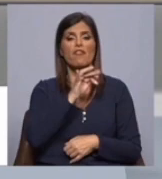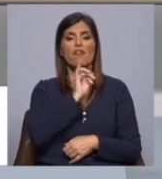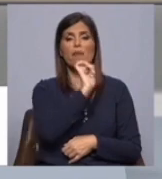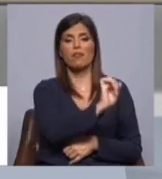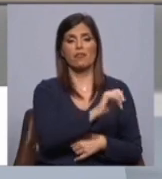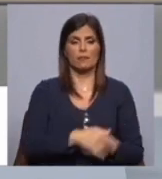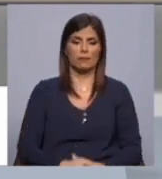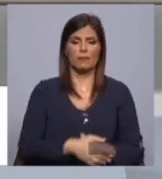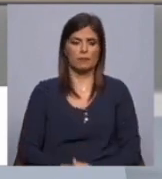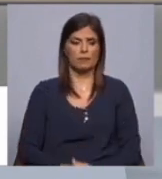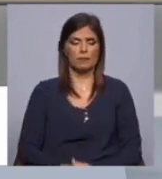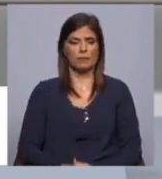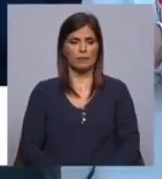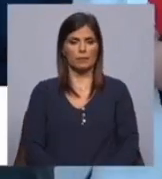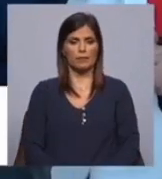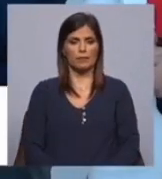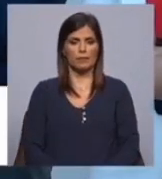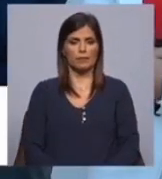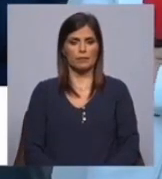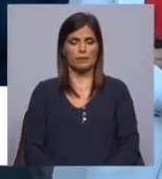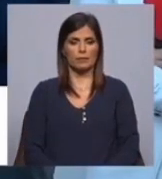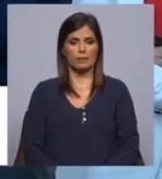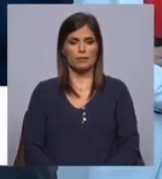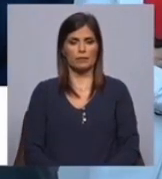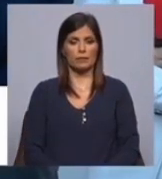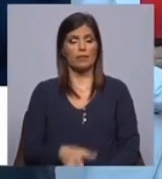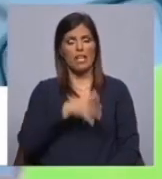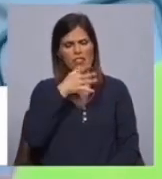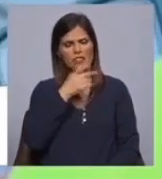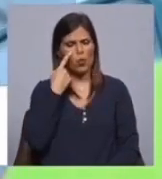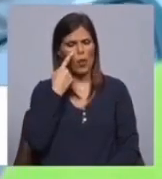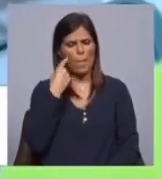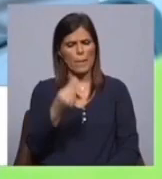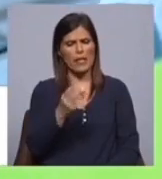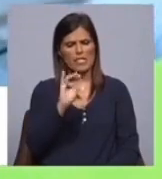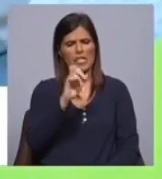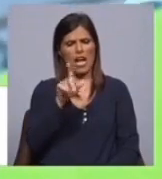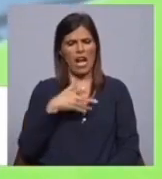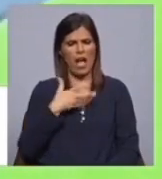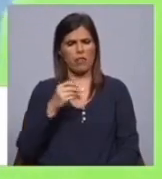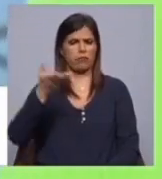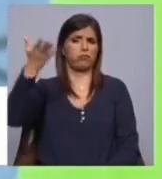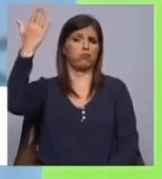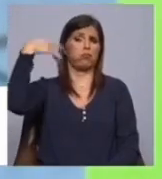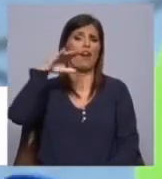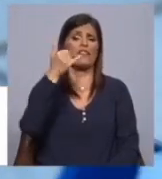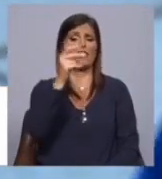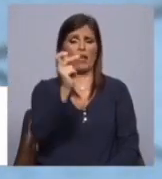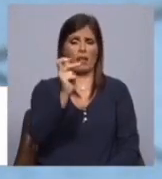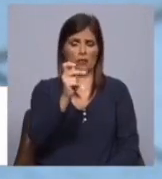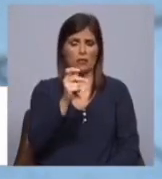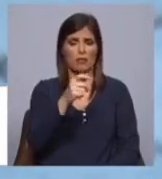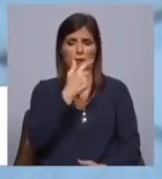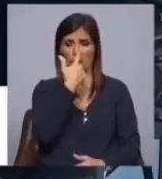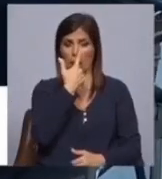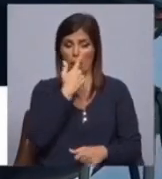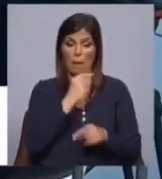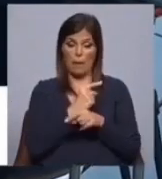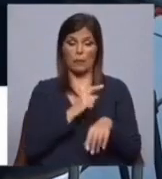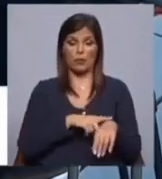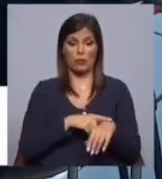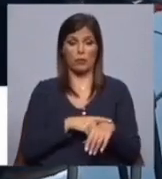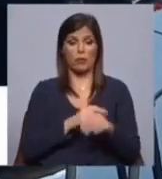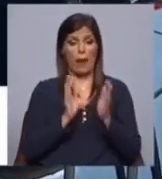guarda-fatos. Família, lá ao pé de casa. Diz conhecer Ricardo Salgado há mais de 20 anos. Sim, há mais de 20 anos. Ao mesmo tempo que